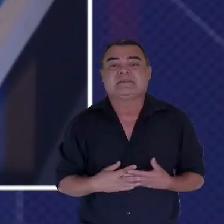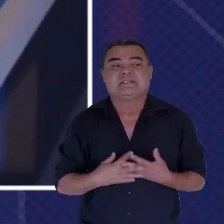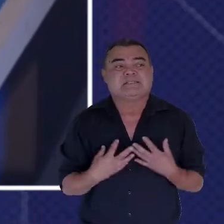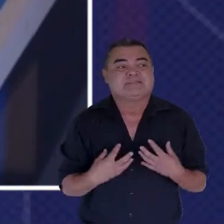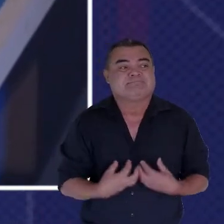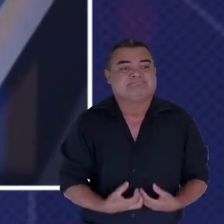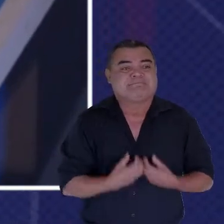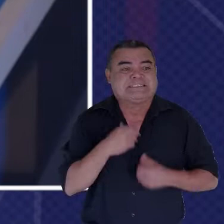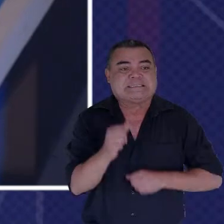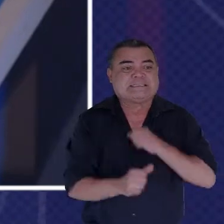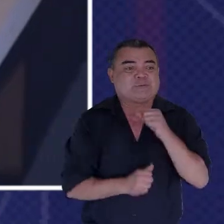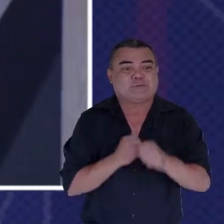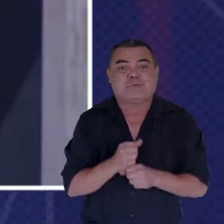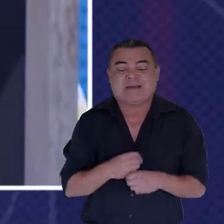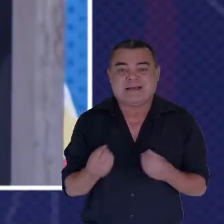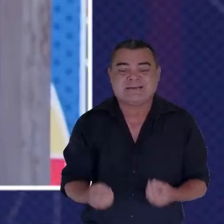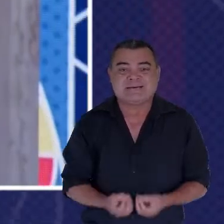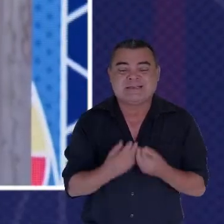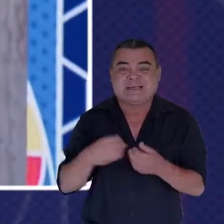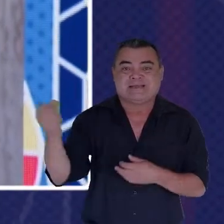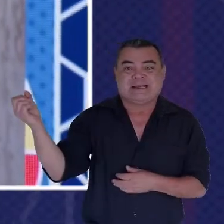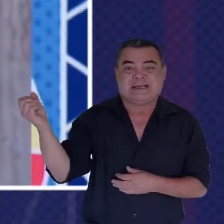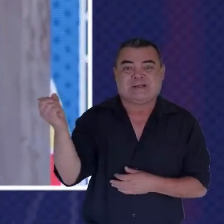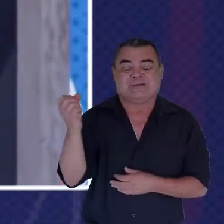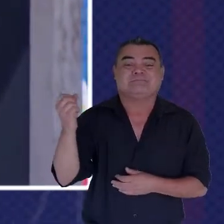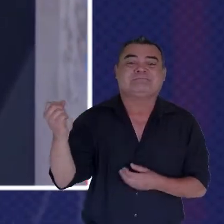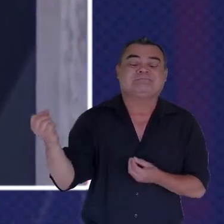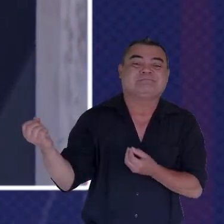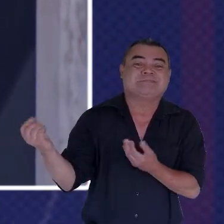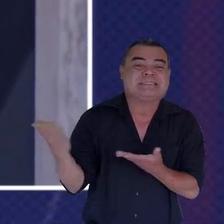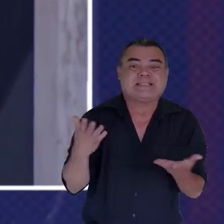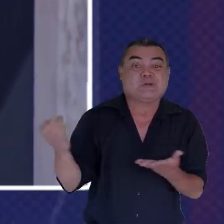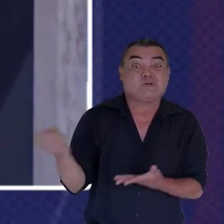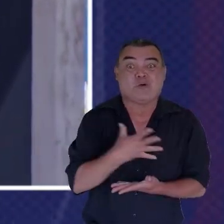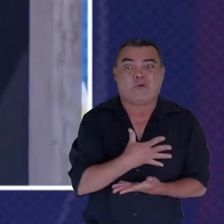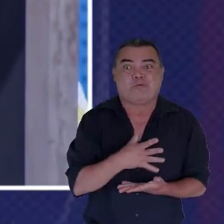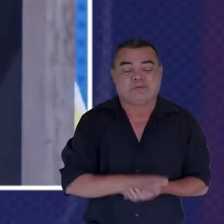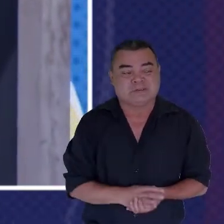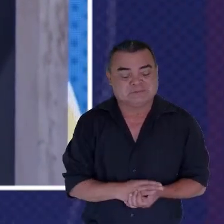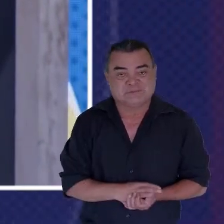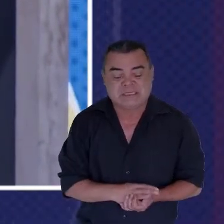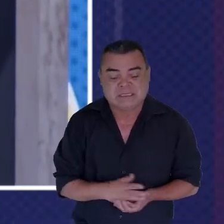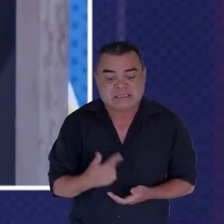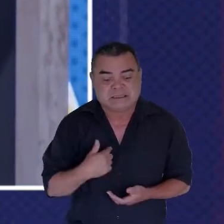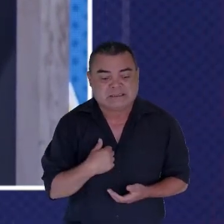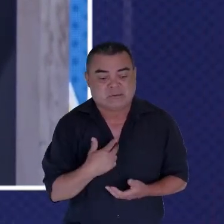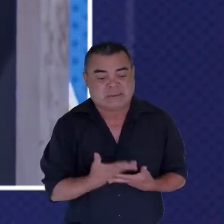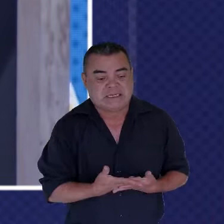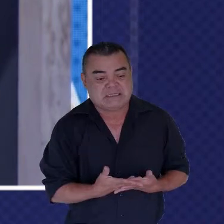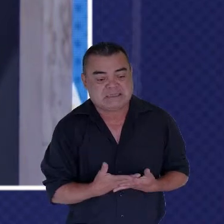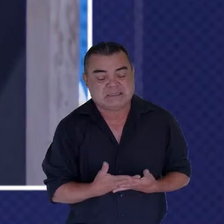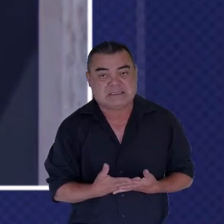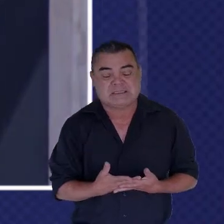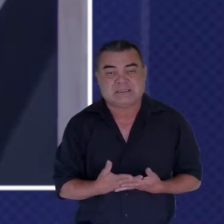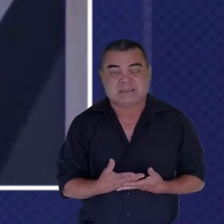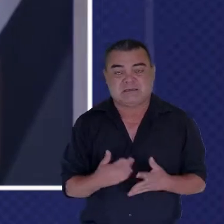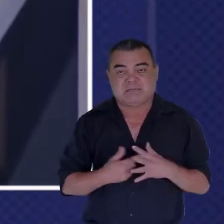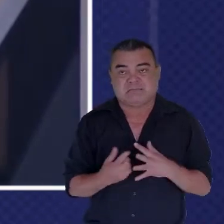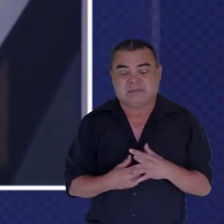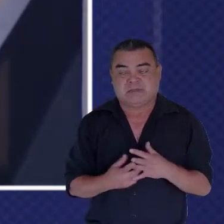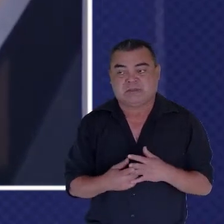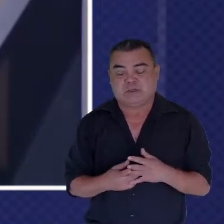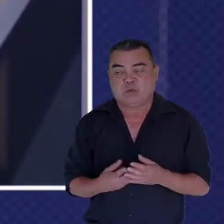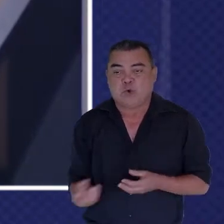digerir transformar da luz ao novo Oi e eu acho que é nessa tensão entre o novo eo velho